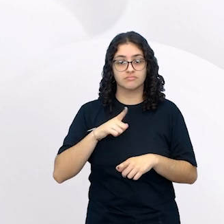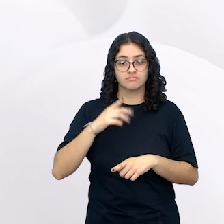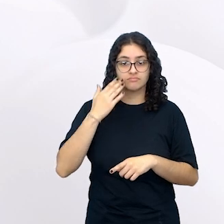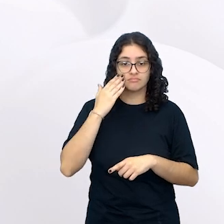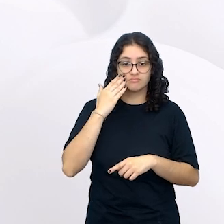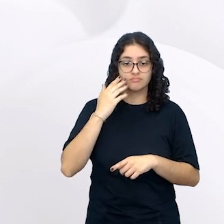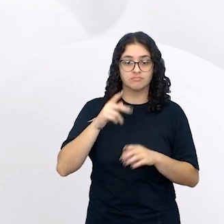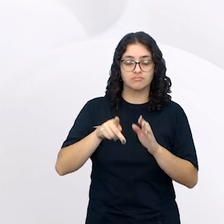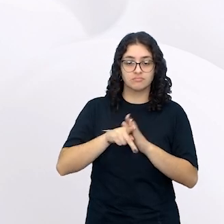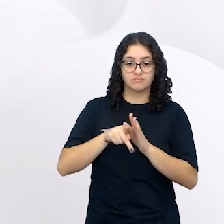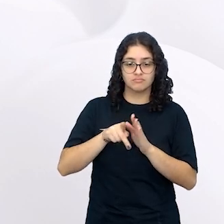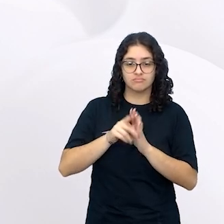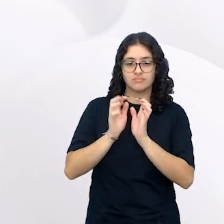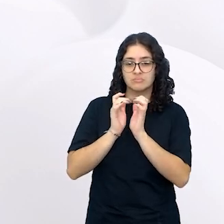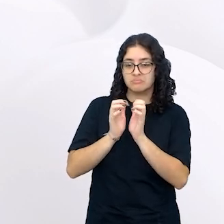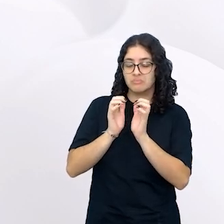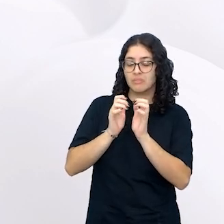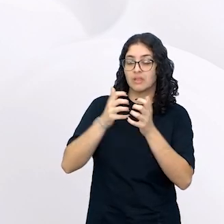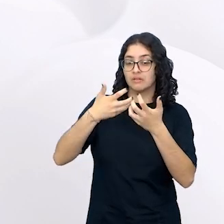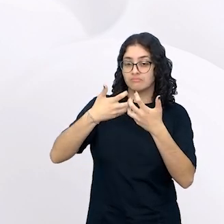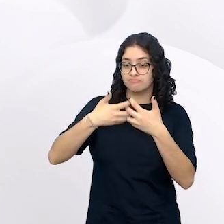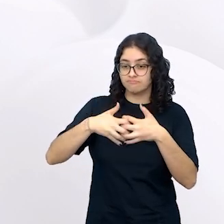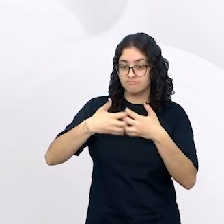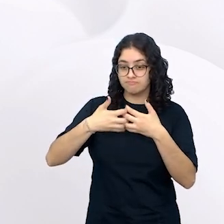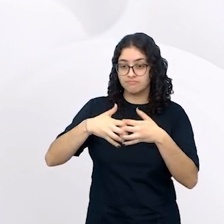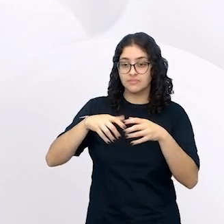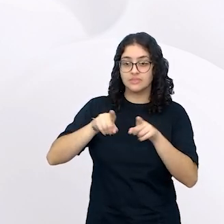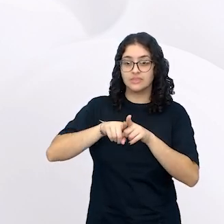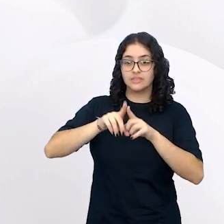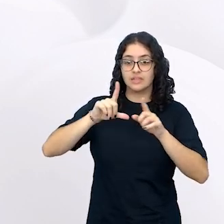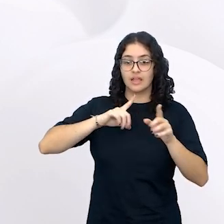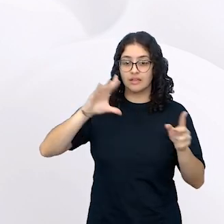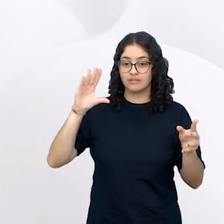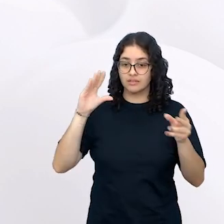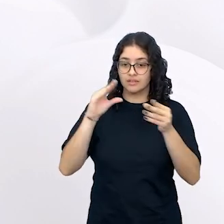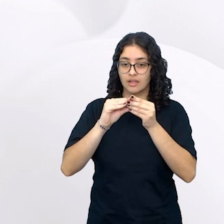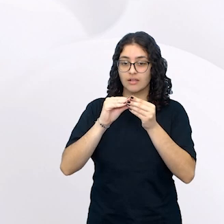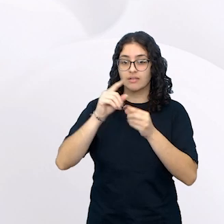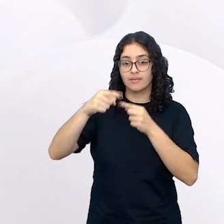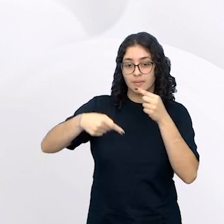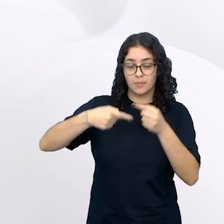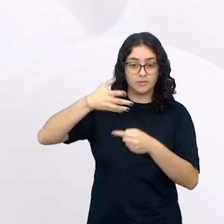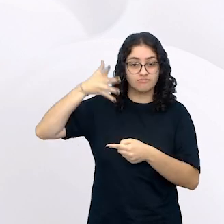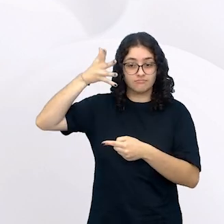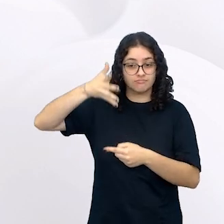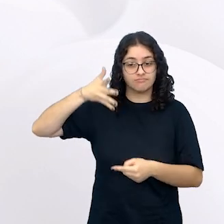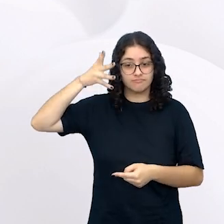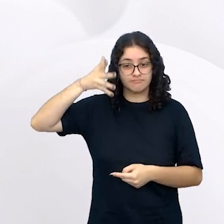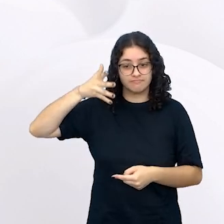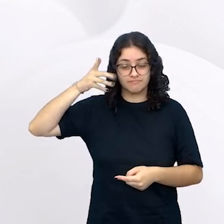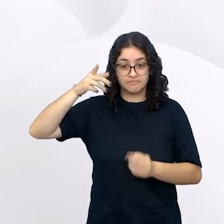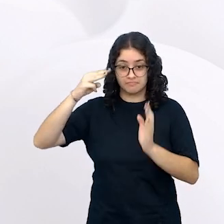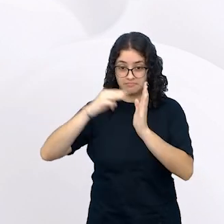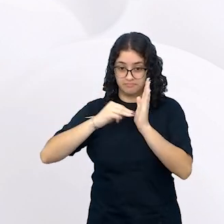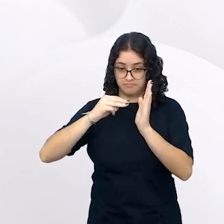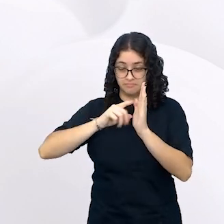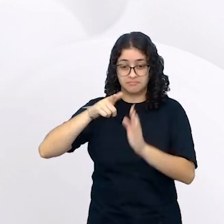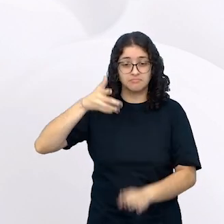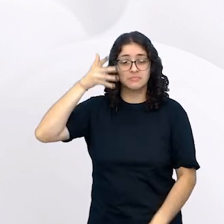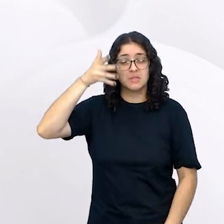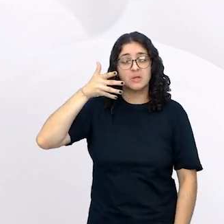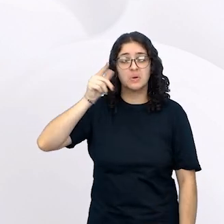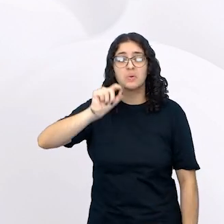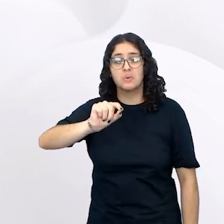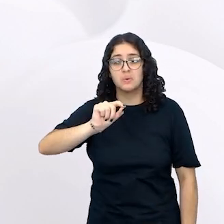que raciocínio e reflexão, a sistematização e o seminário. E essa metodologia de seminário, então,